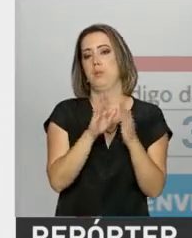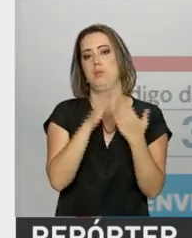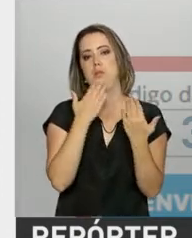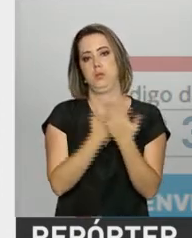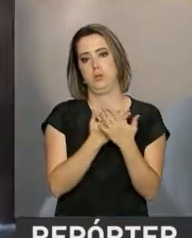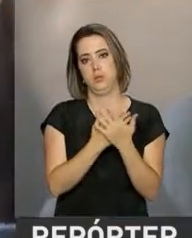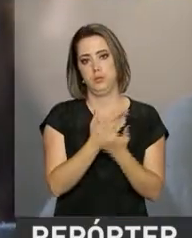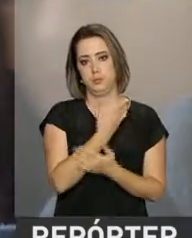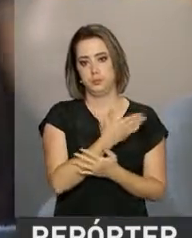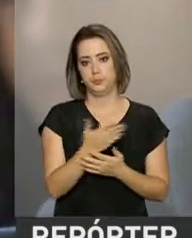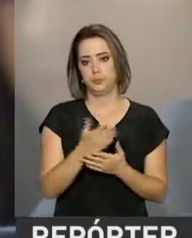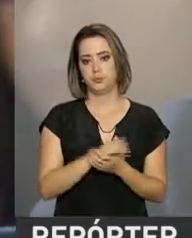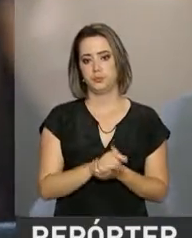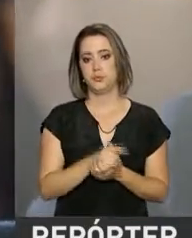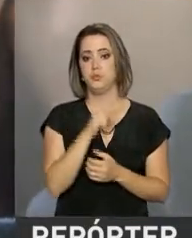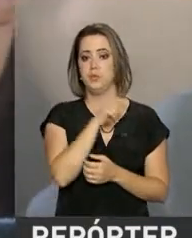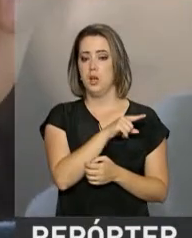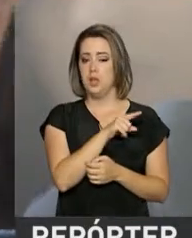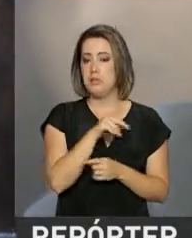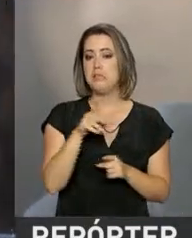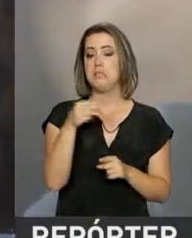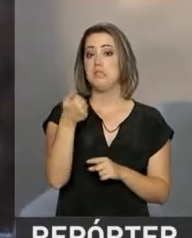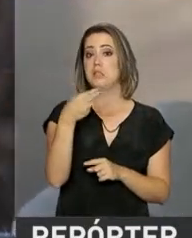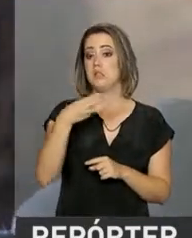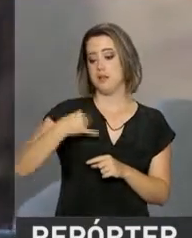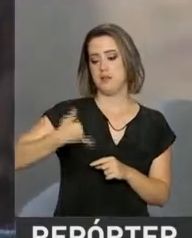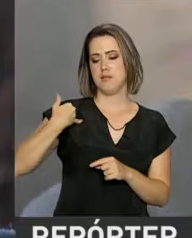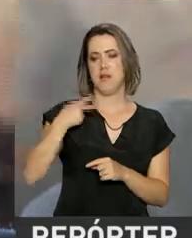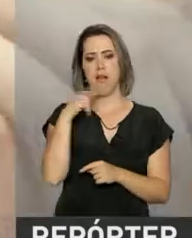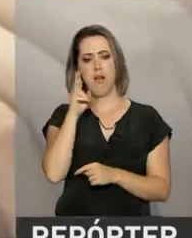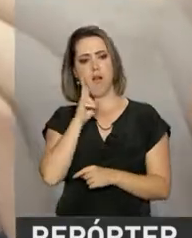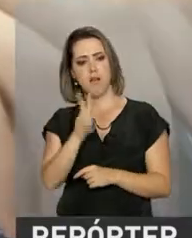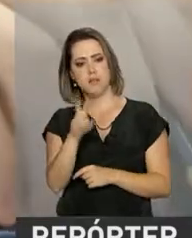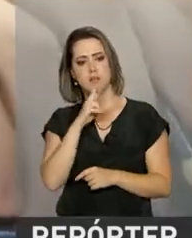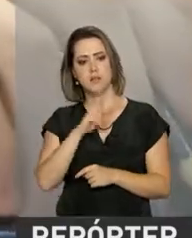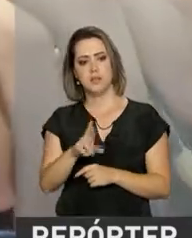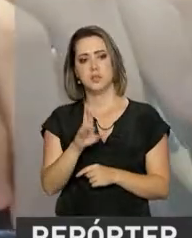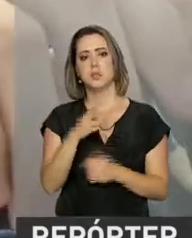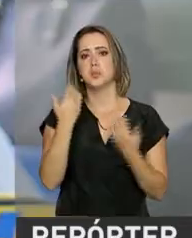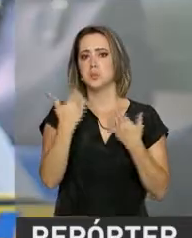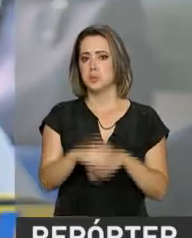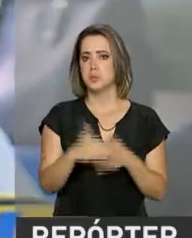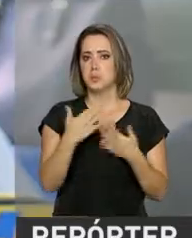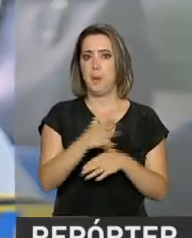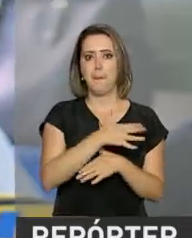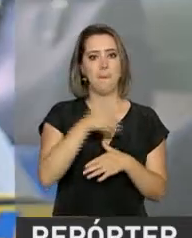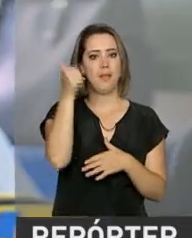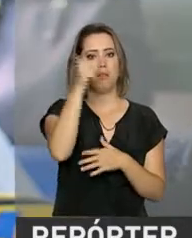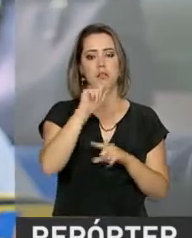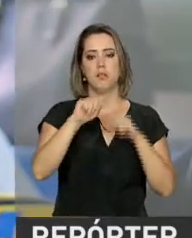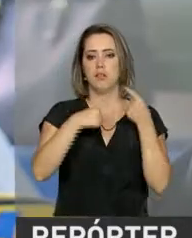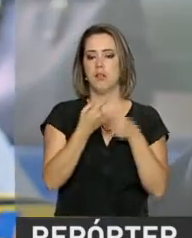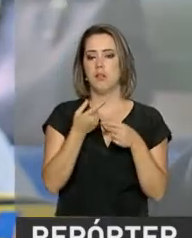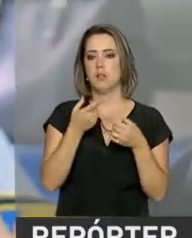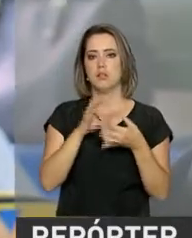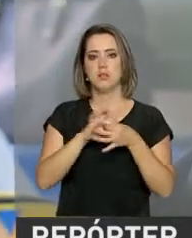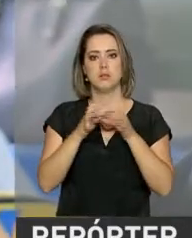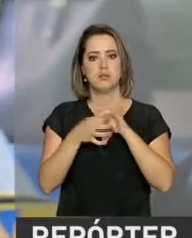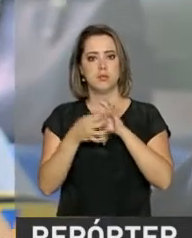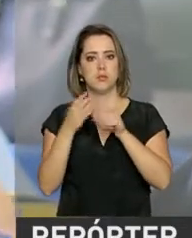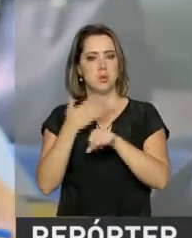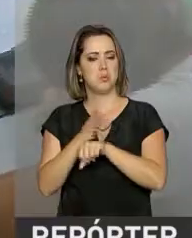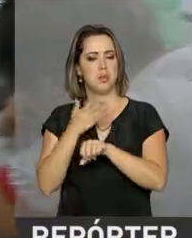na internet. Volney, de 13 anos, também viu os resultados nas provas de matemática melhorarem depois de participar